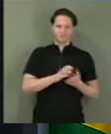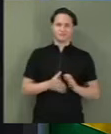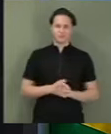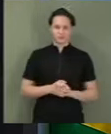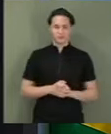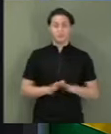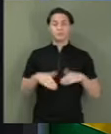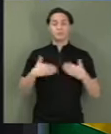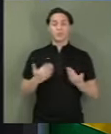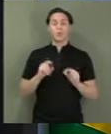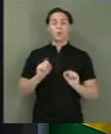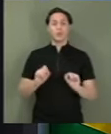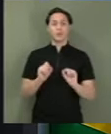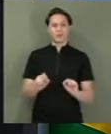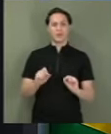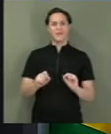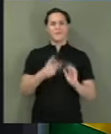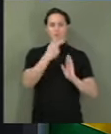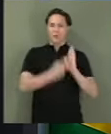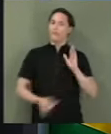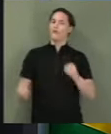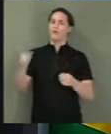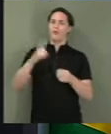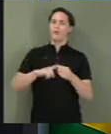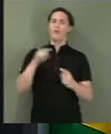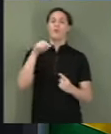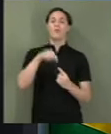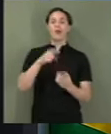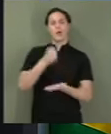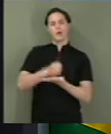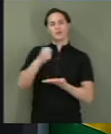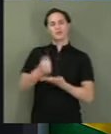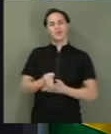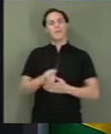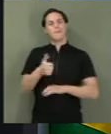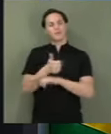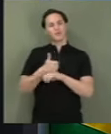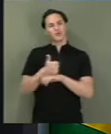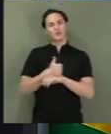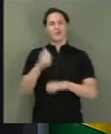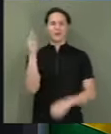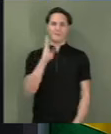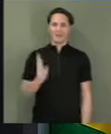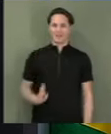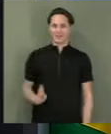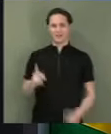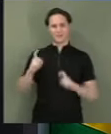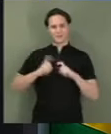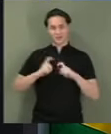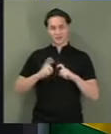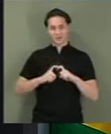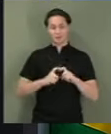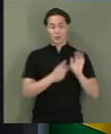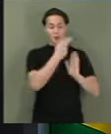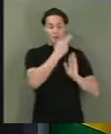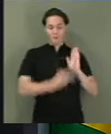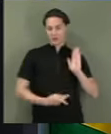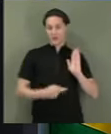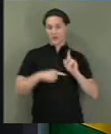priorizando a contratação de profissionais Brasileiros o programa reservou